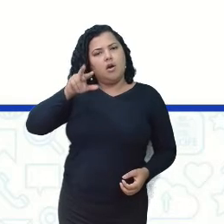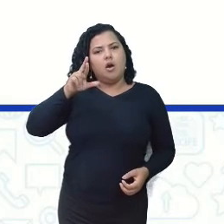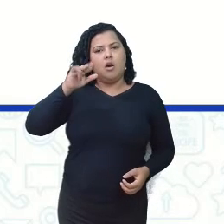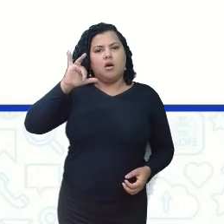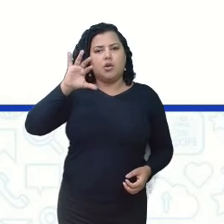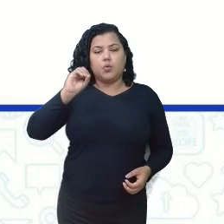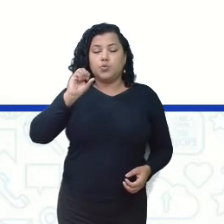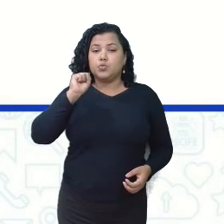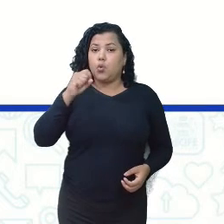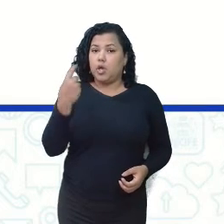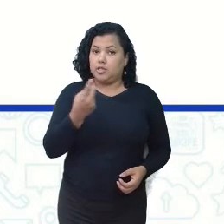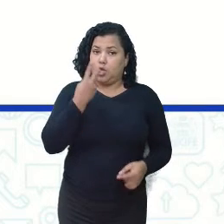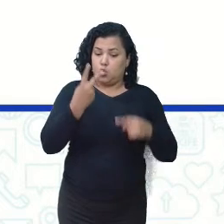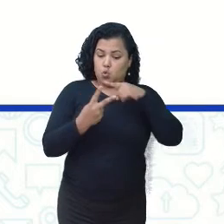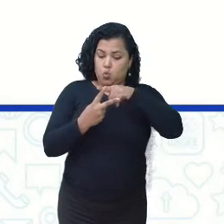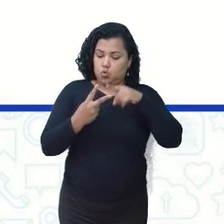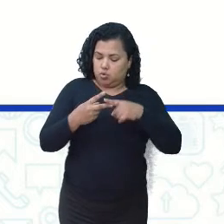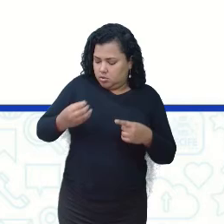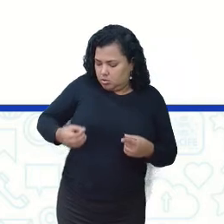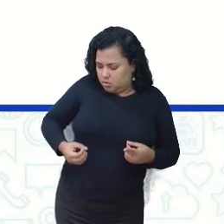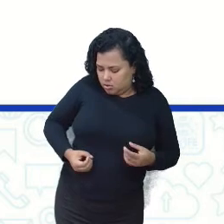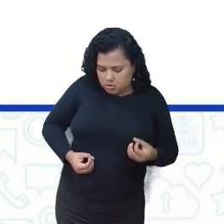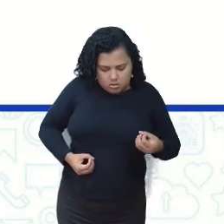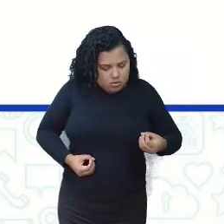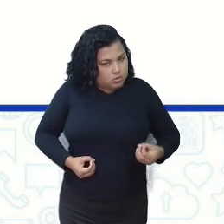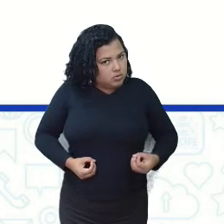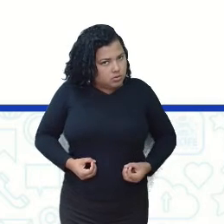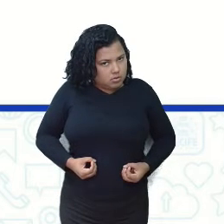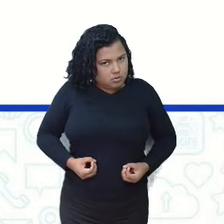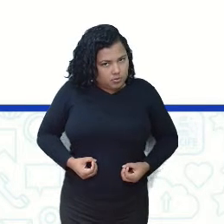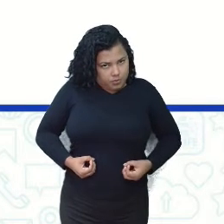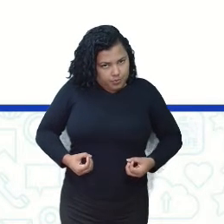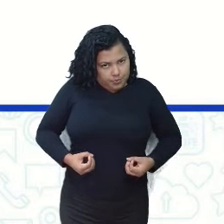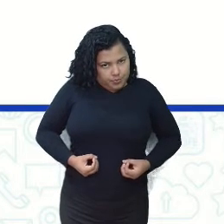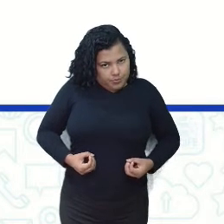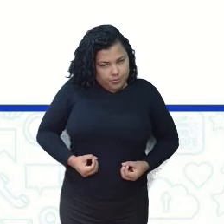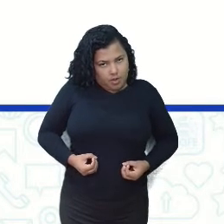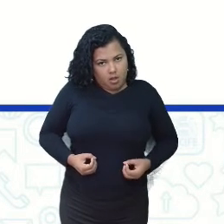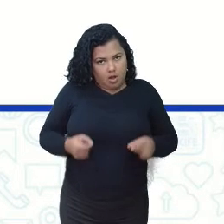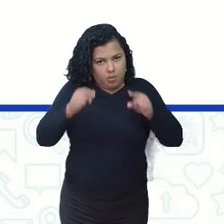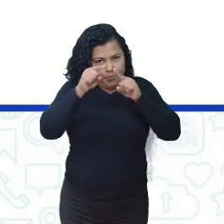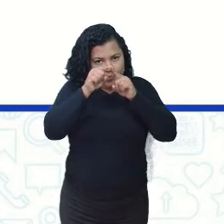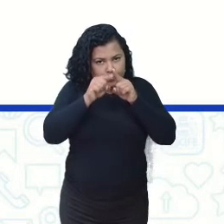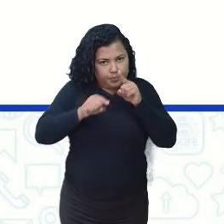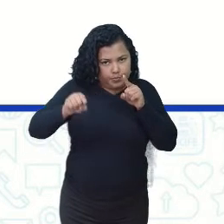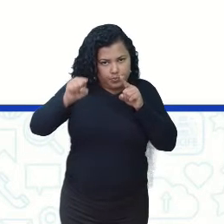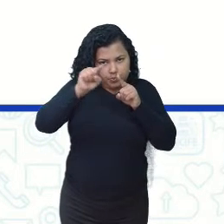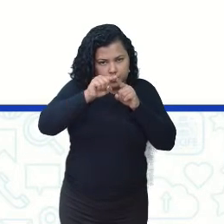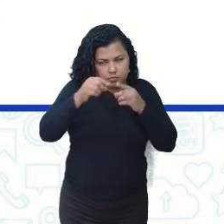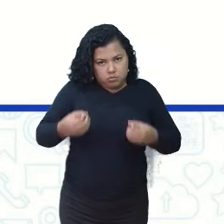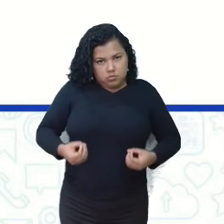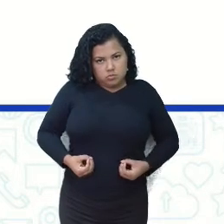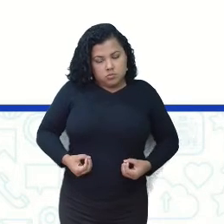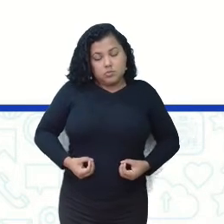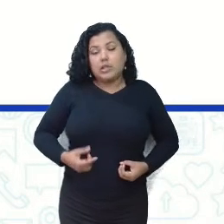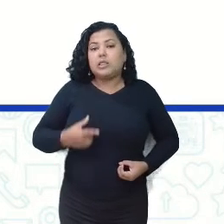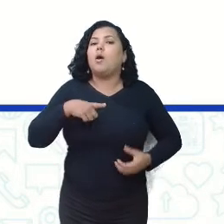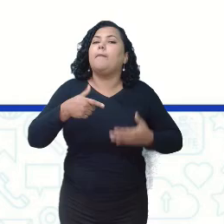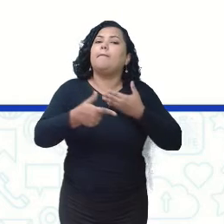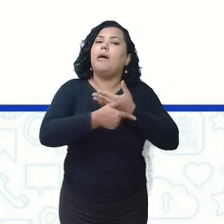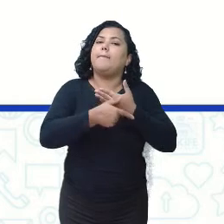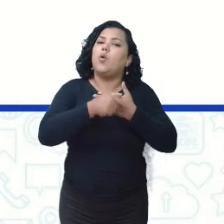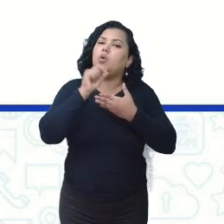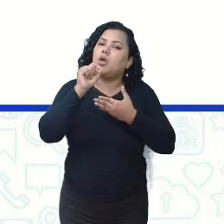são duas glândulas sexuais de formato arredondado e eles são responsáveis